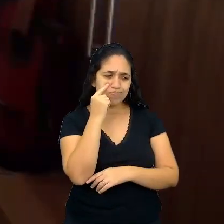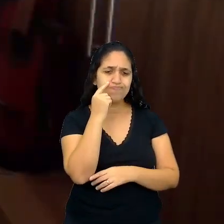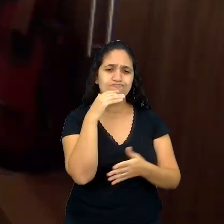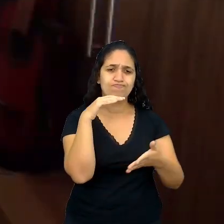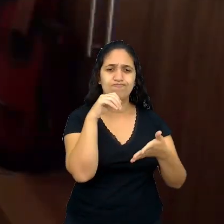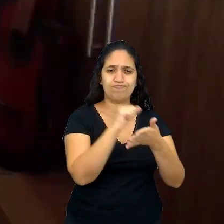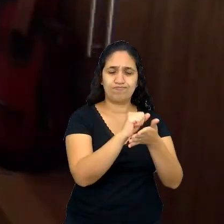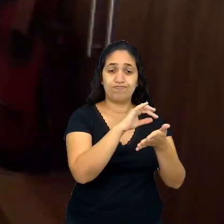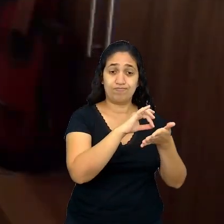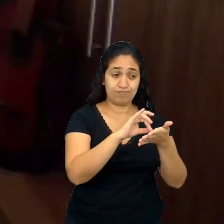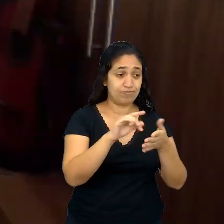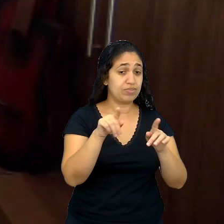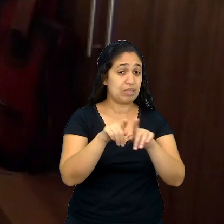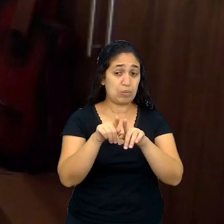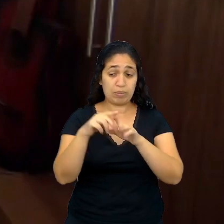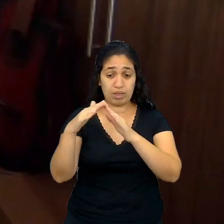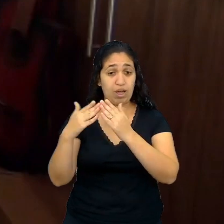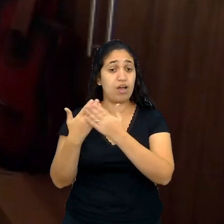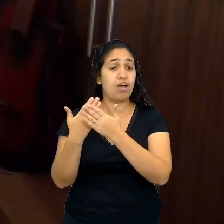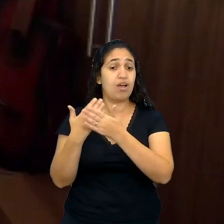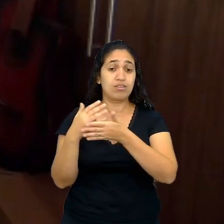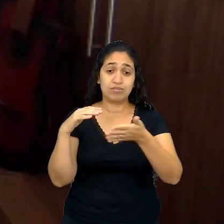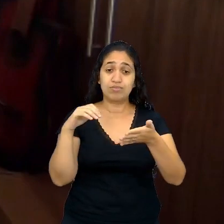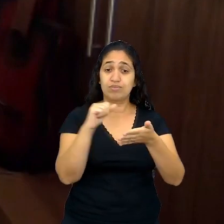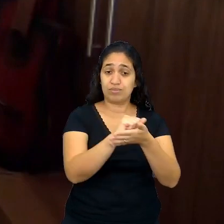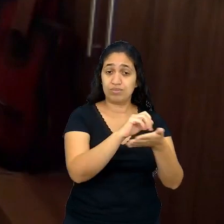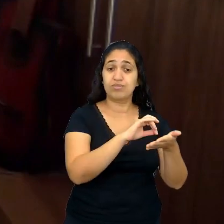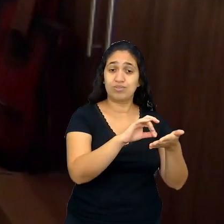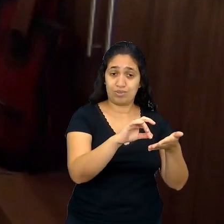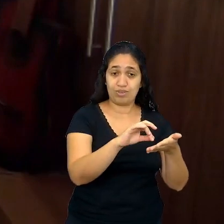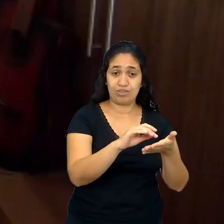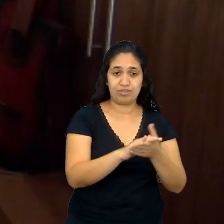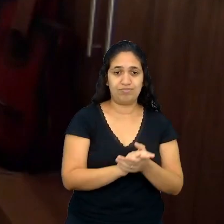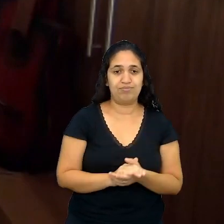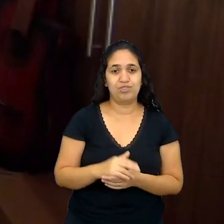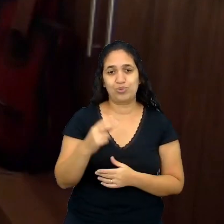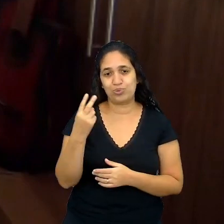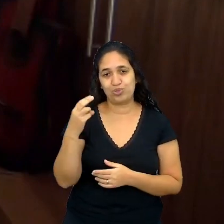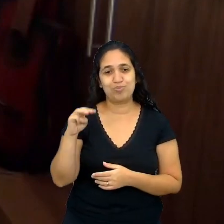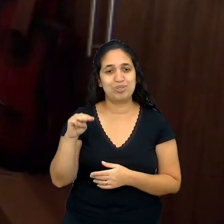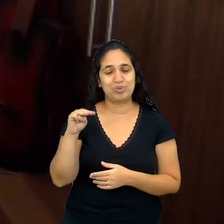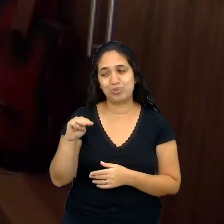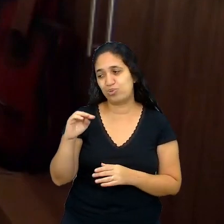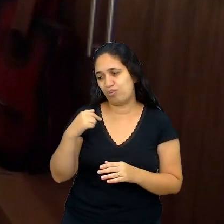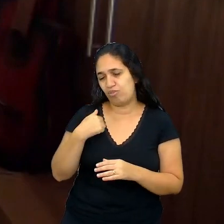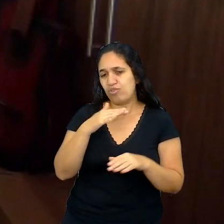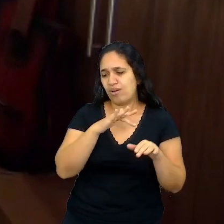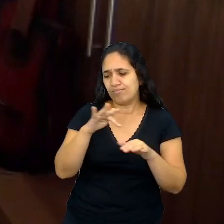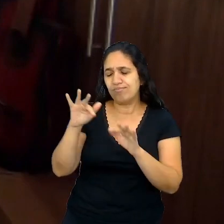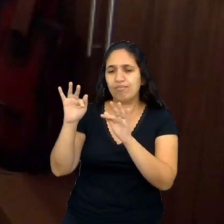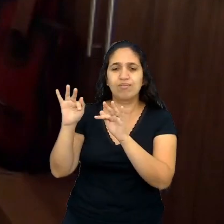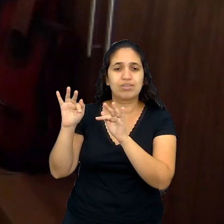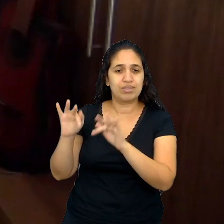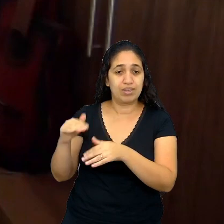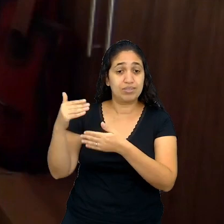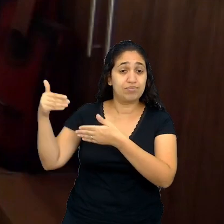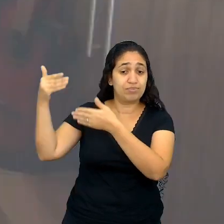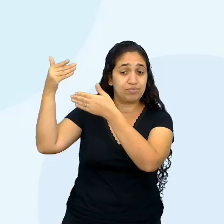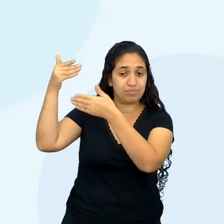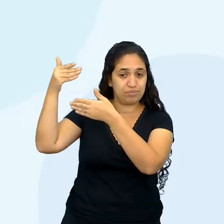sua inscrição e a inscrição da sua escola. Eu tenho mais 2 minutinhos só, eu vou finalizando. Próximo, por